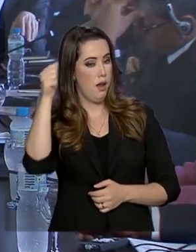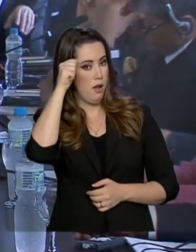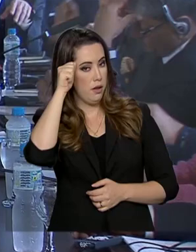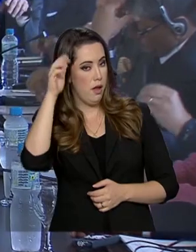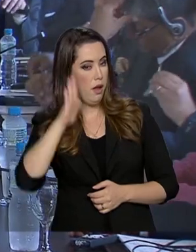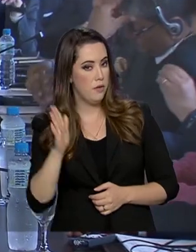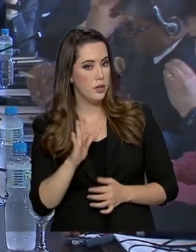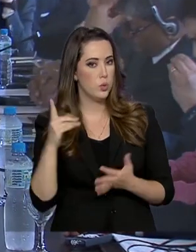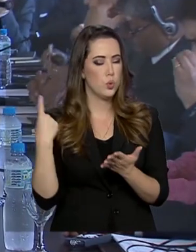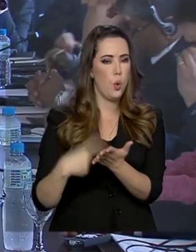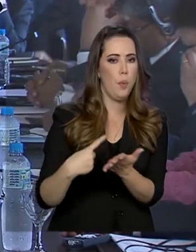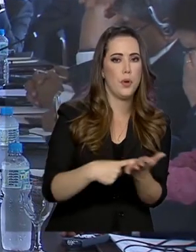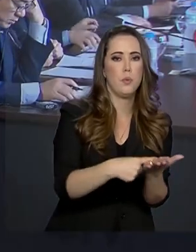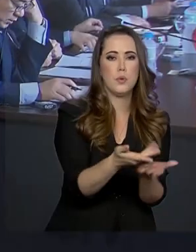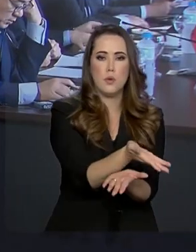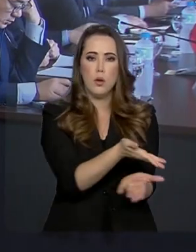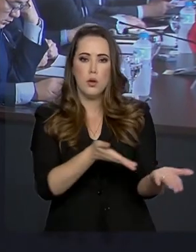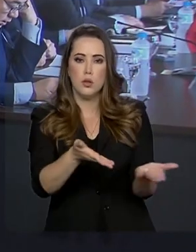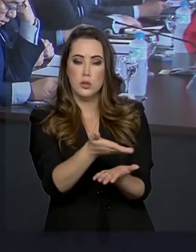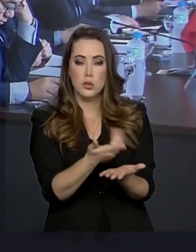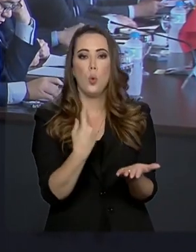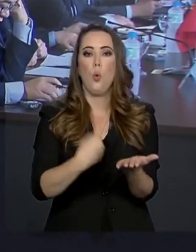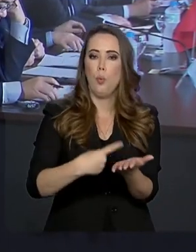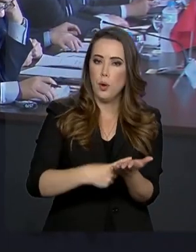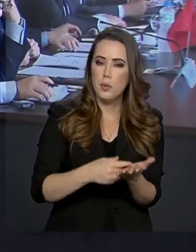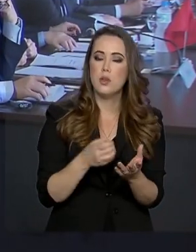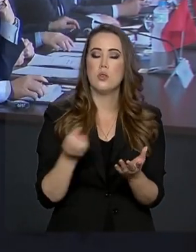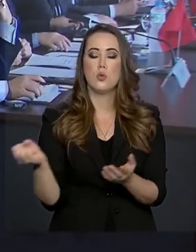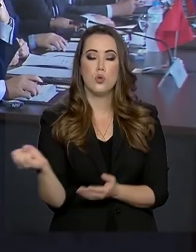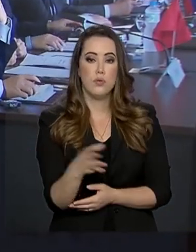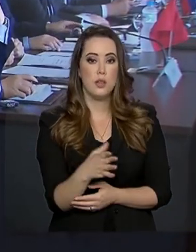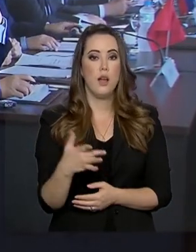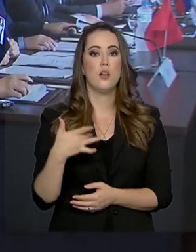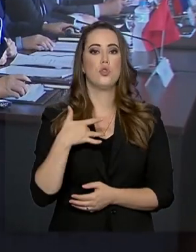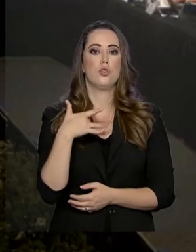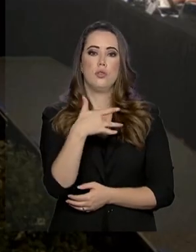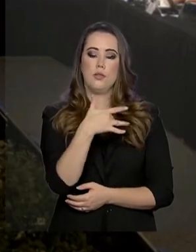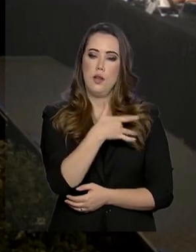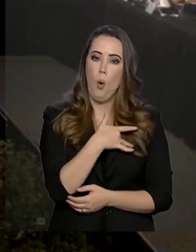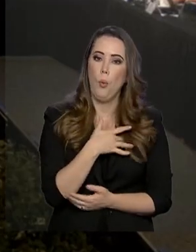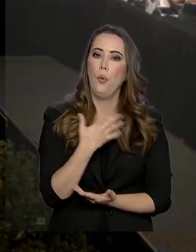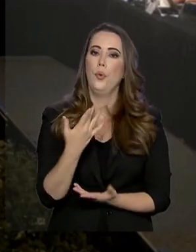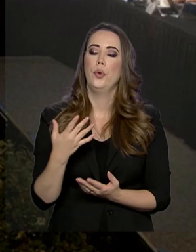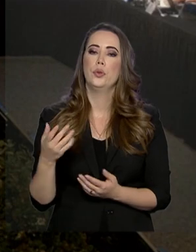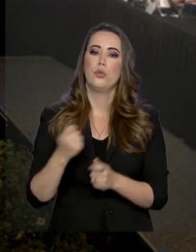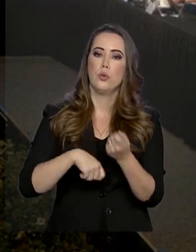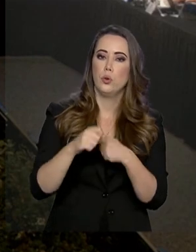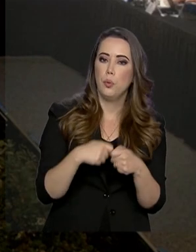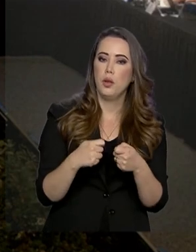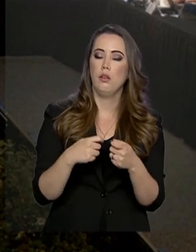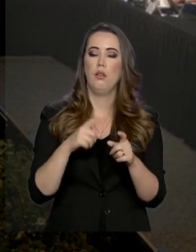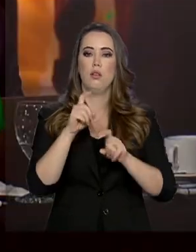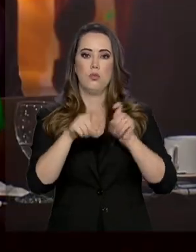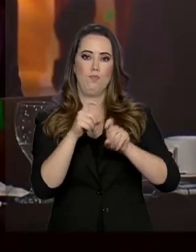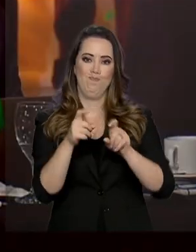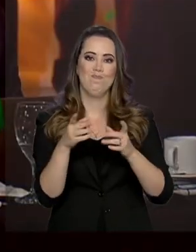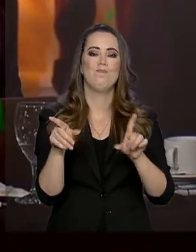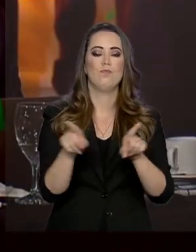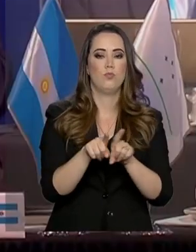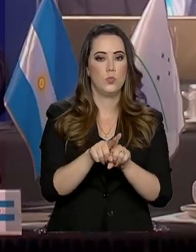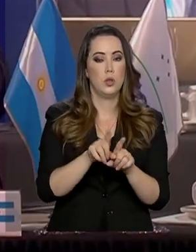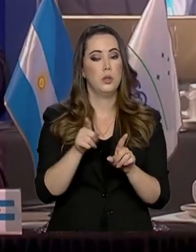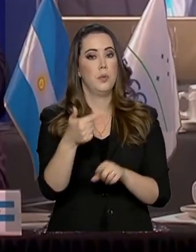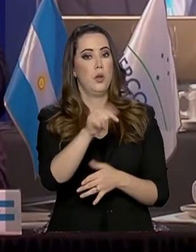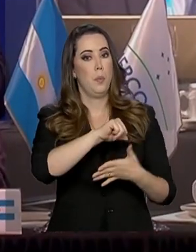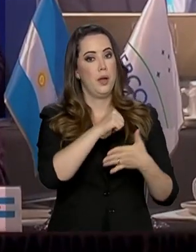estabelecimento de parcerias nas áreas de inovação, saúde e economia digital. Já a cúpula do Mercosul, bloco formado